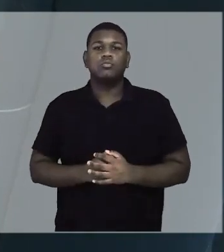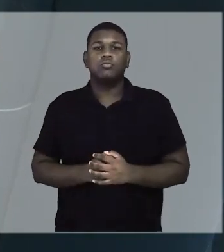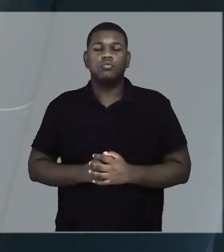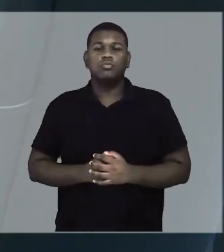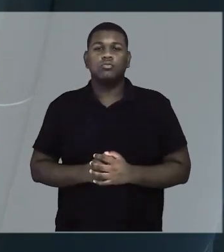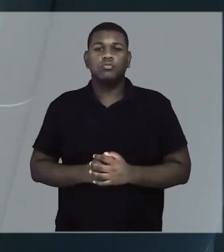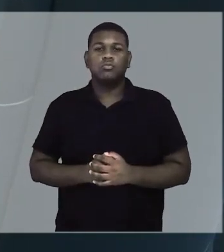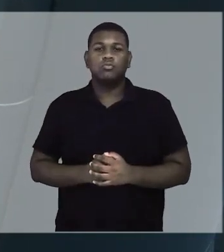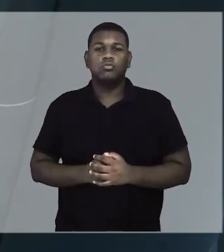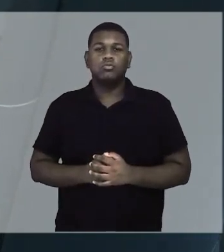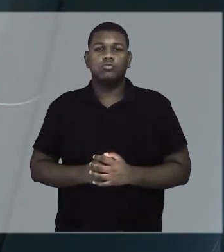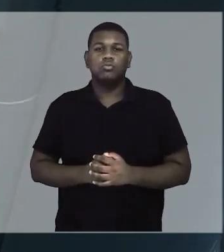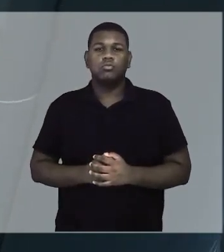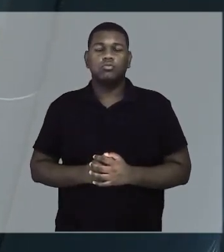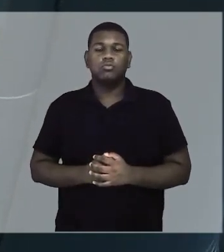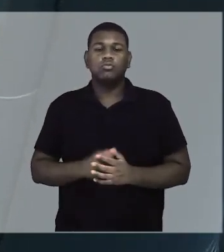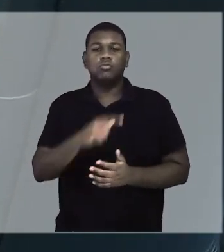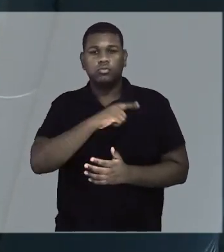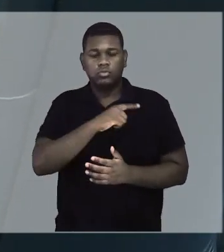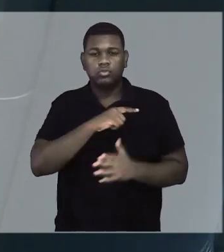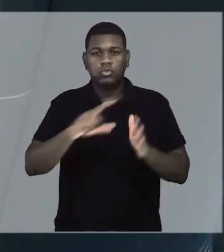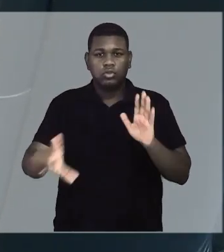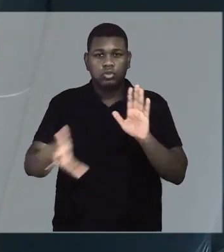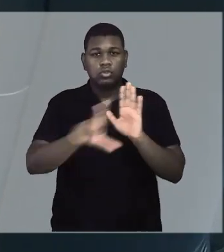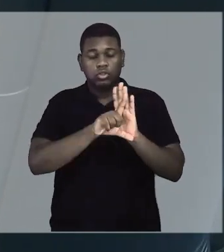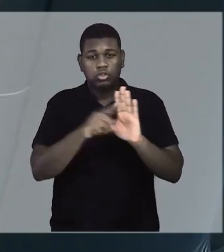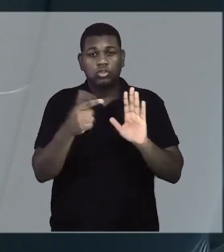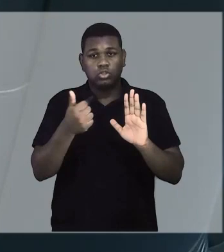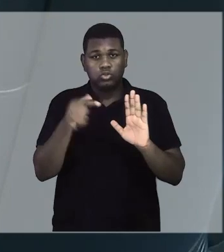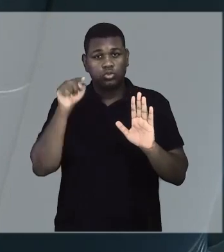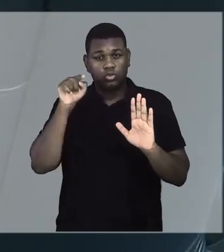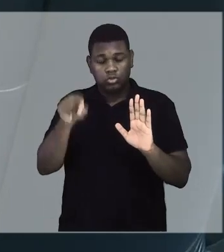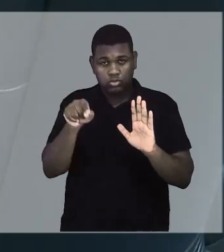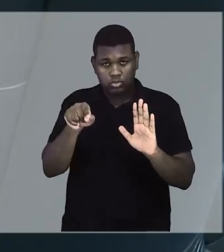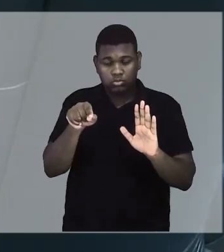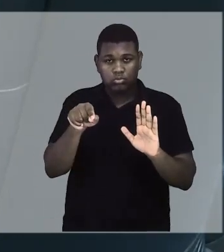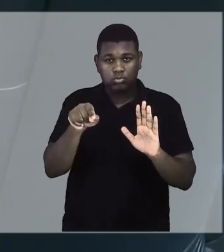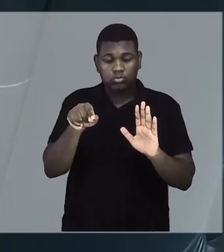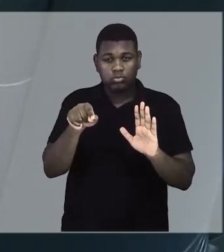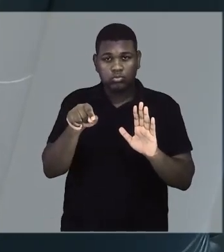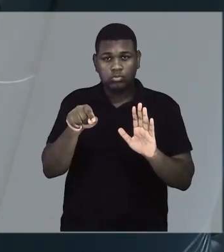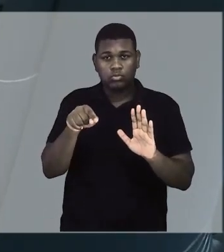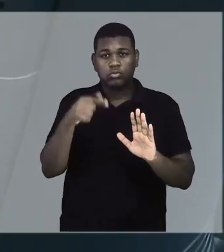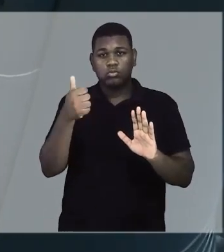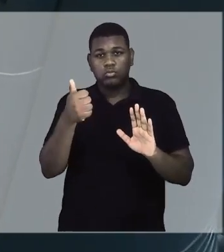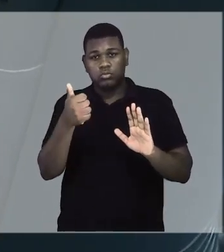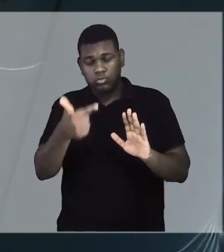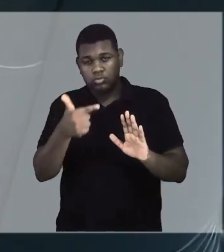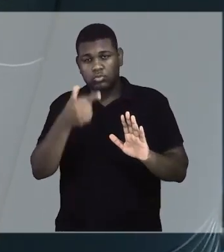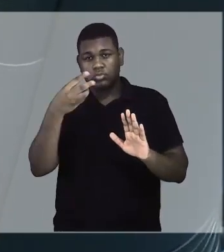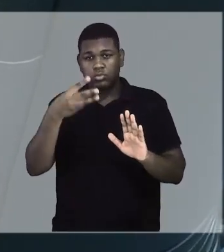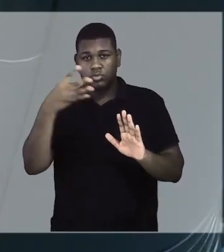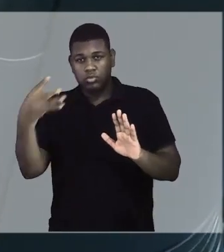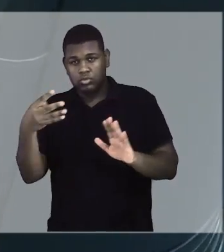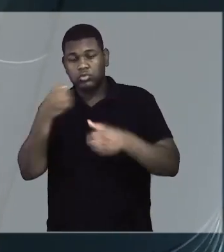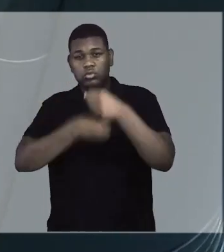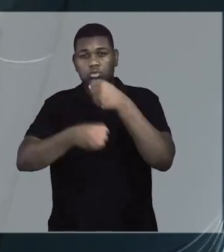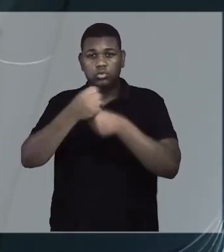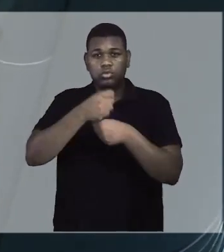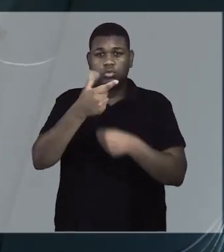crédito, e a gente acabou tomando, na última sessão, inclusive, esse marco como marco, inclusive, para a aplicação da Lei